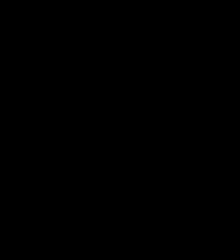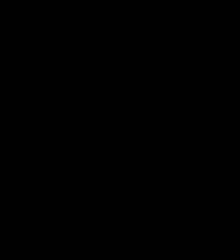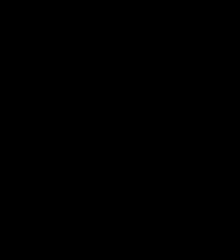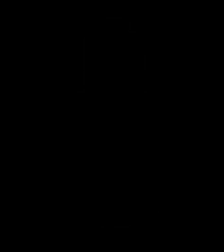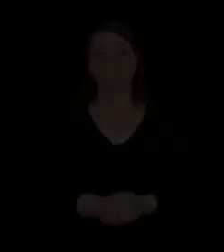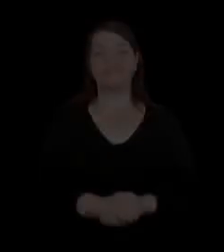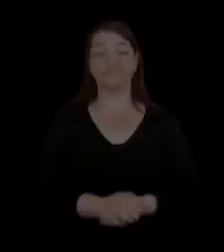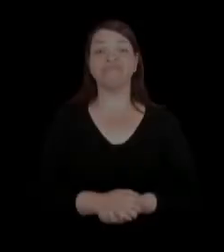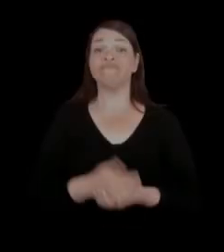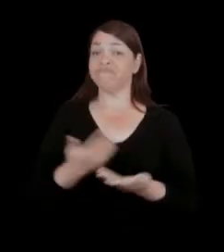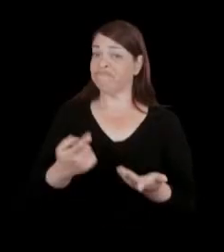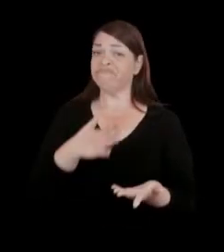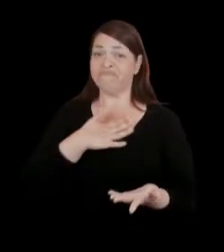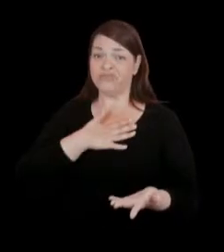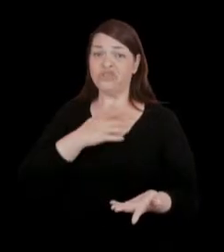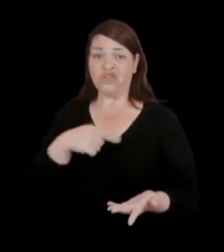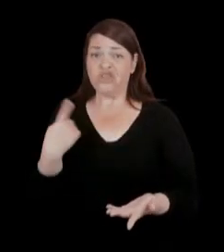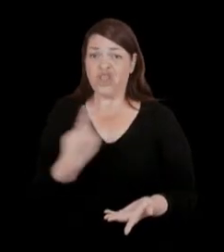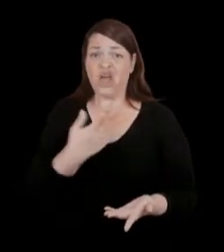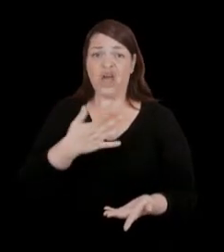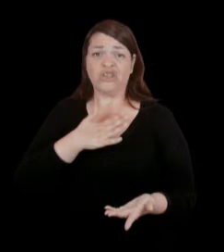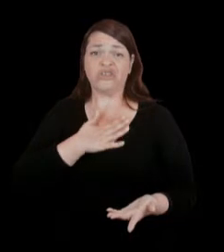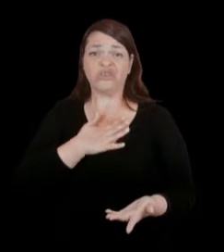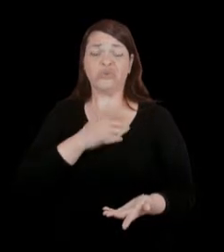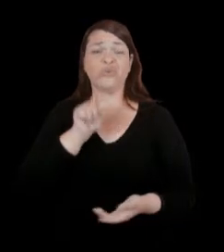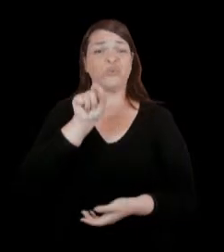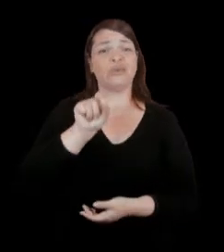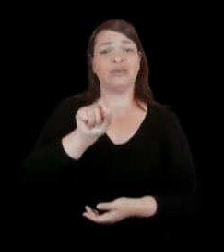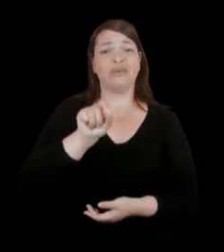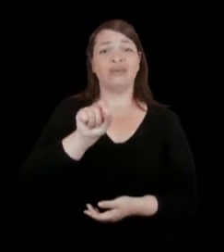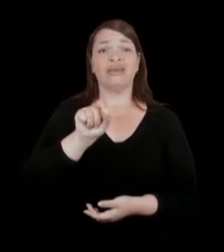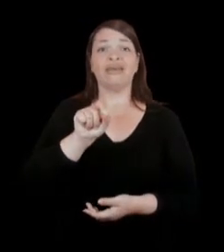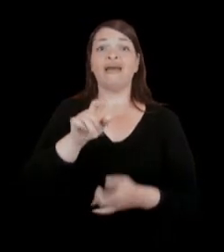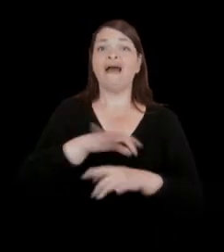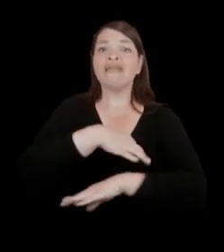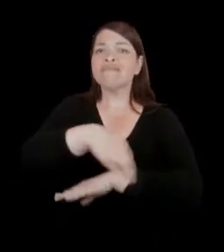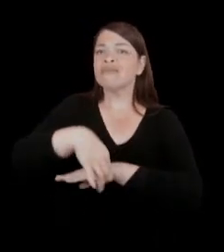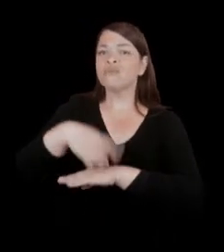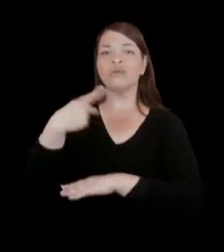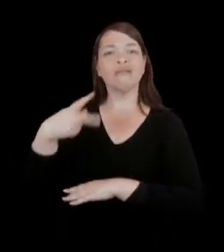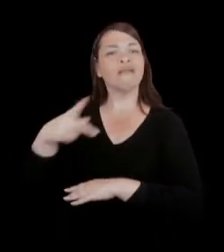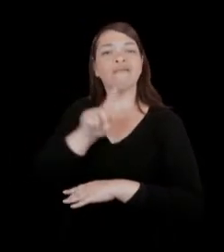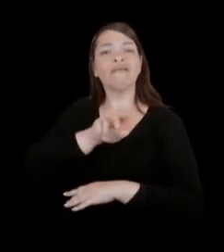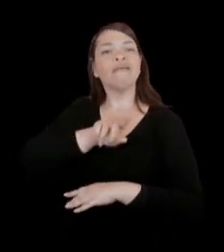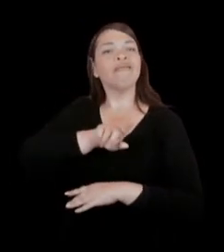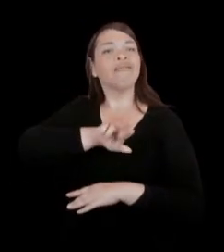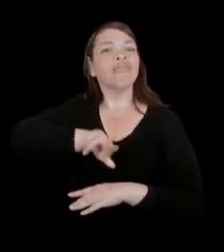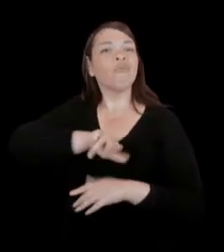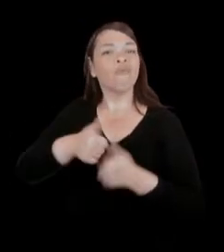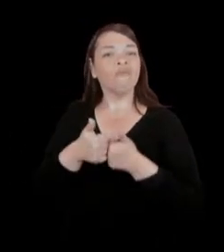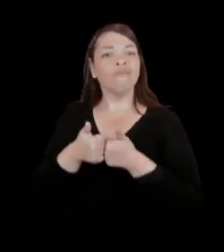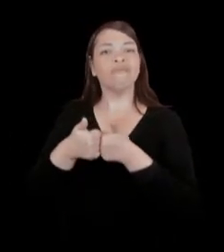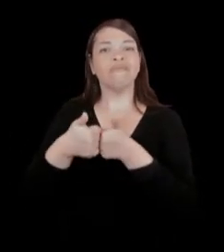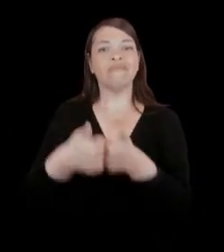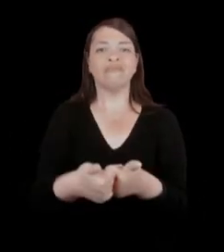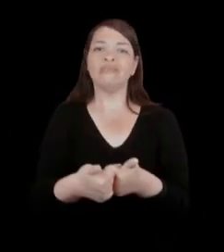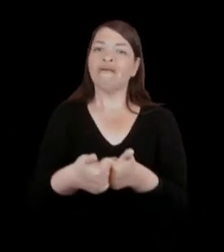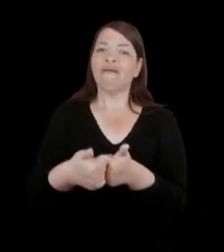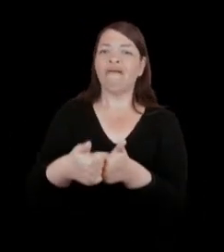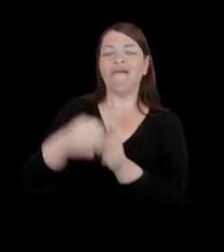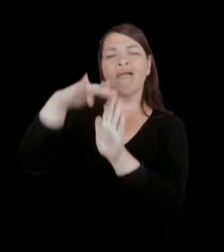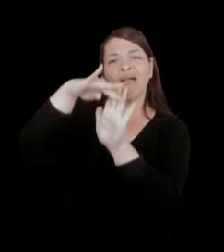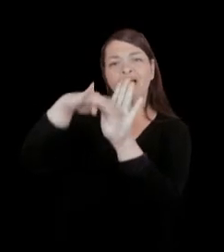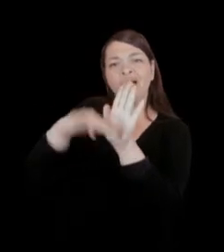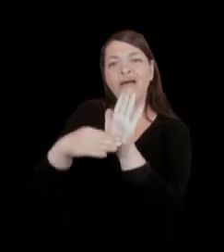e é calvo. A gente gostou do fato de que a arquitetura do Isai não seguia alguns dogmas